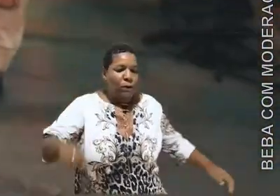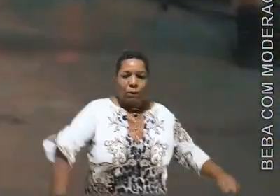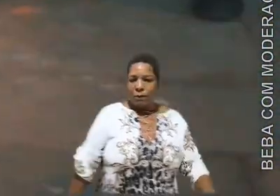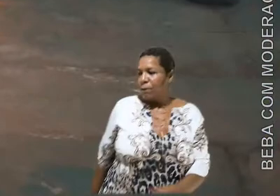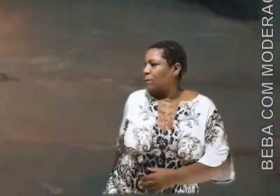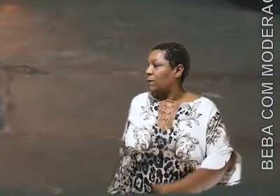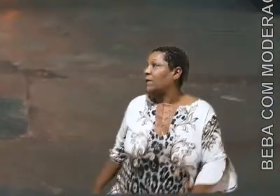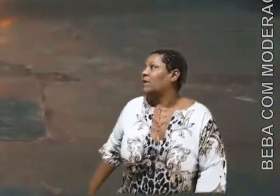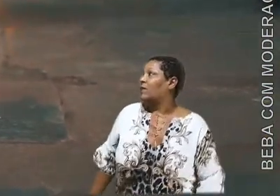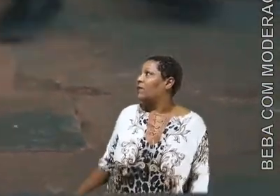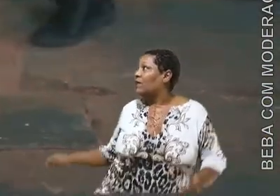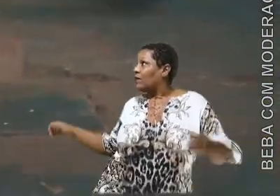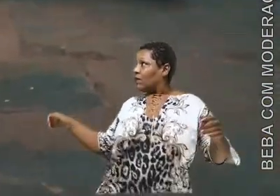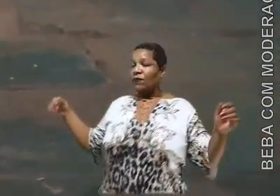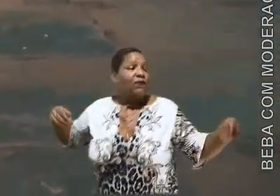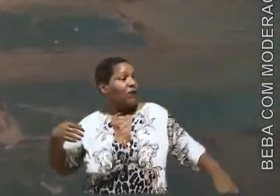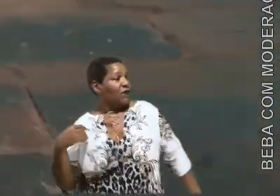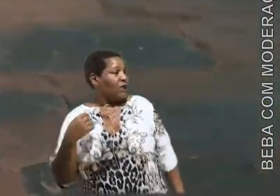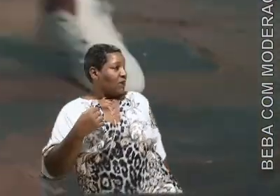É sim